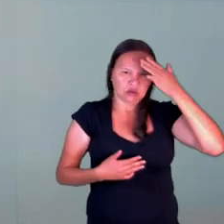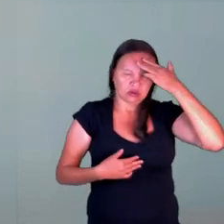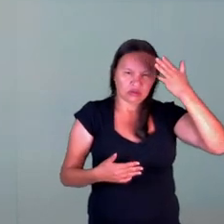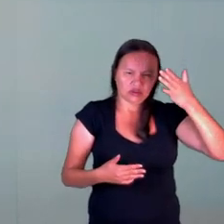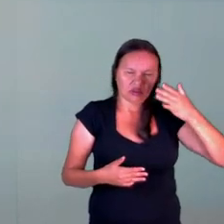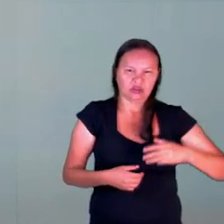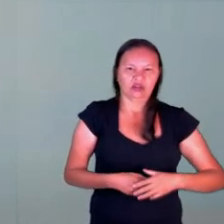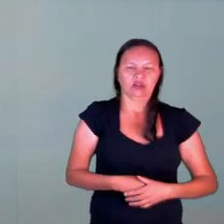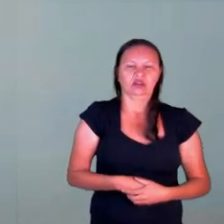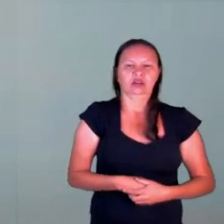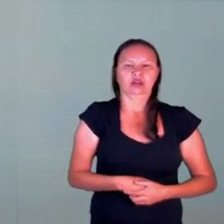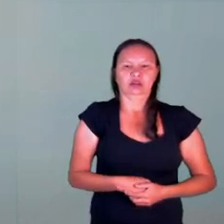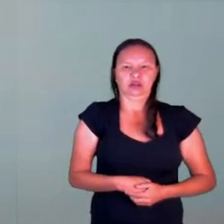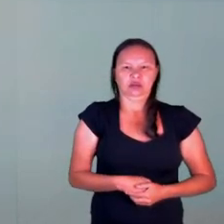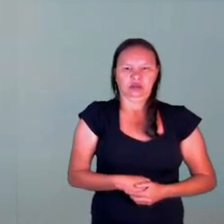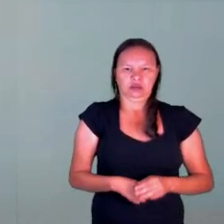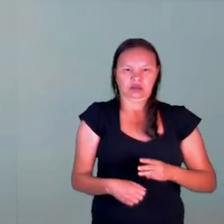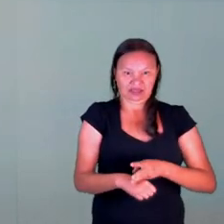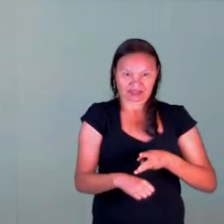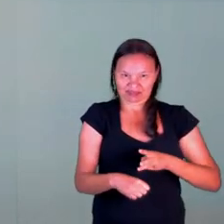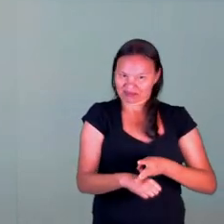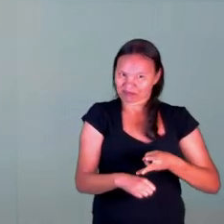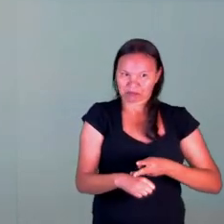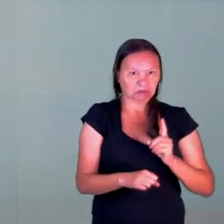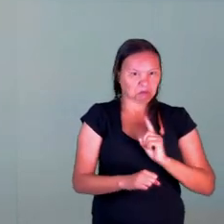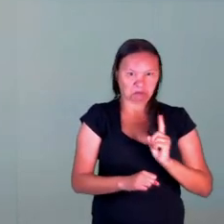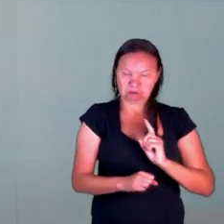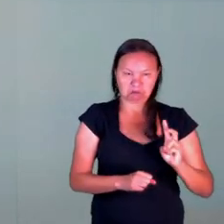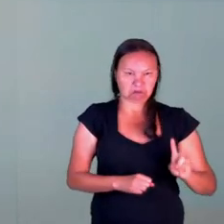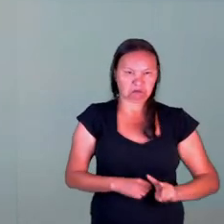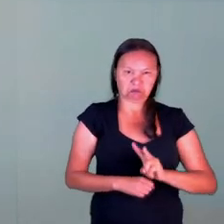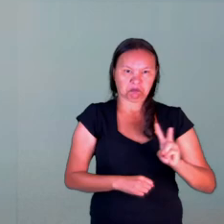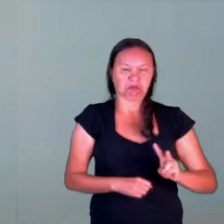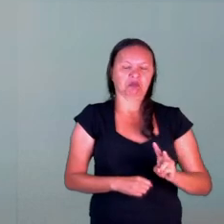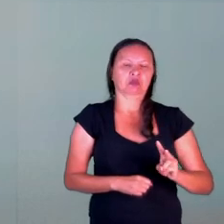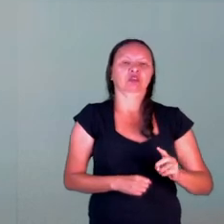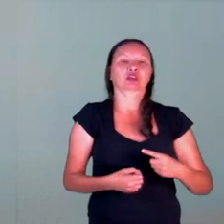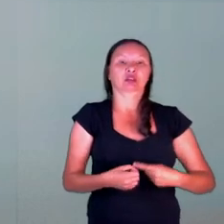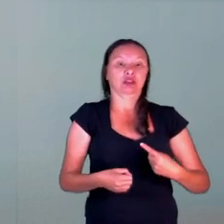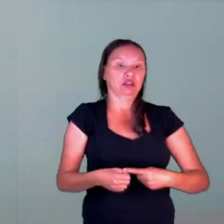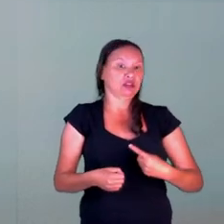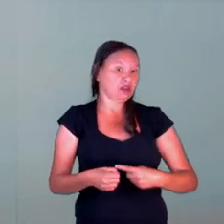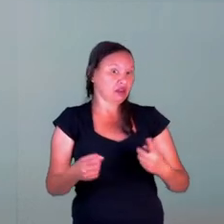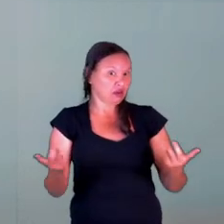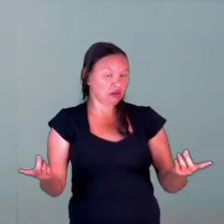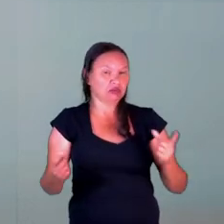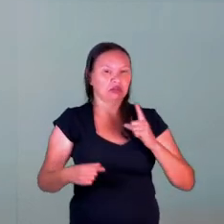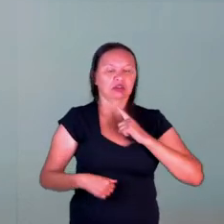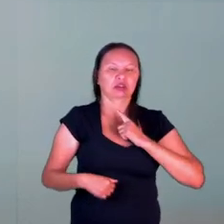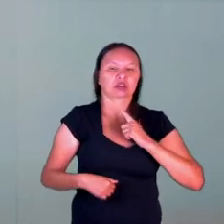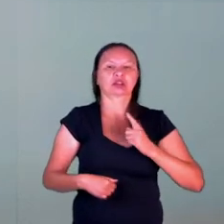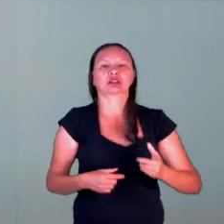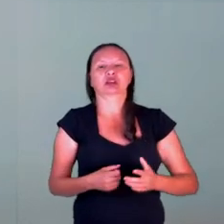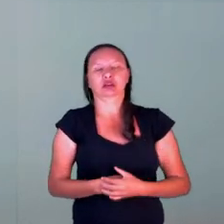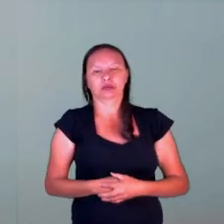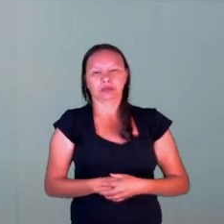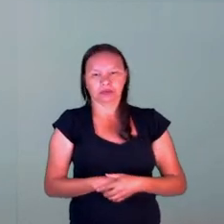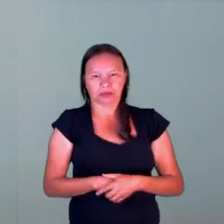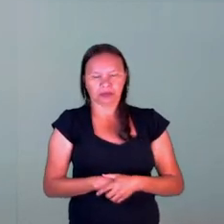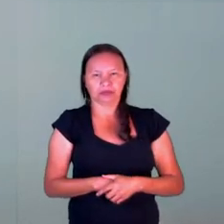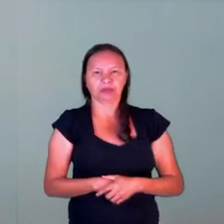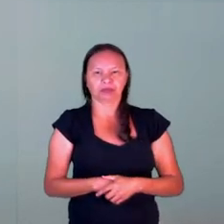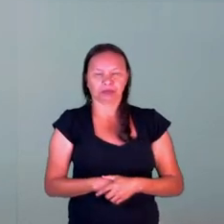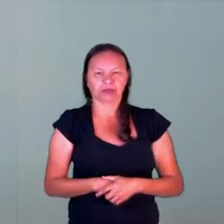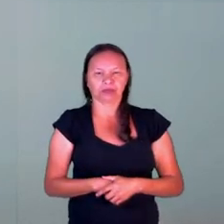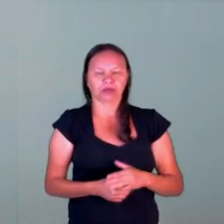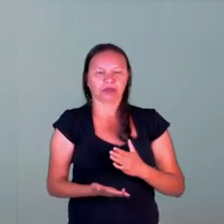telegram signal essas coisas a gente pode conversar melhor cada estado tem uma referência né se não tiver o que que é um outro problema só para finalizar